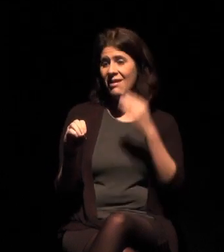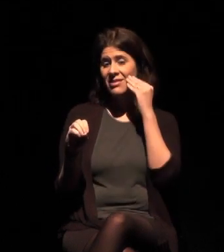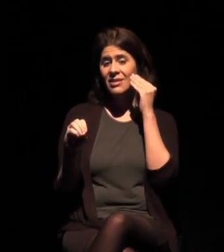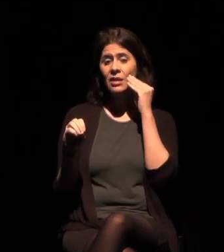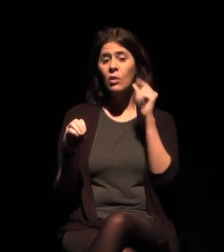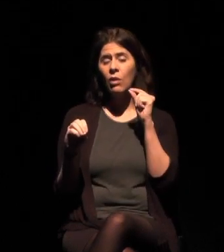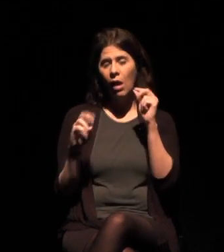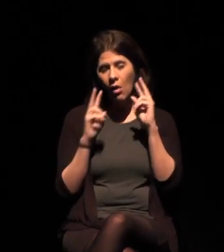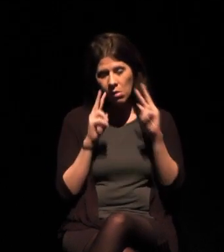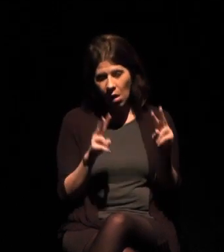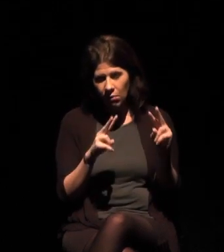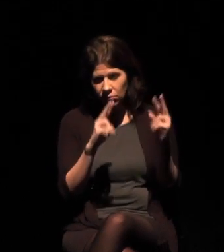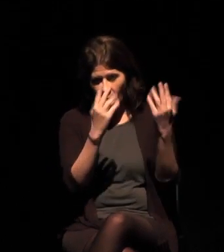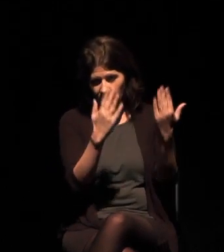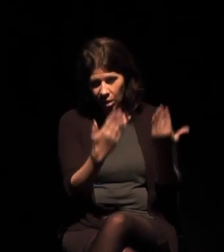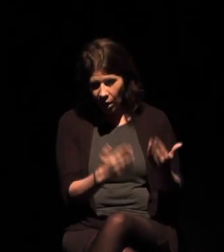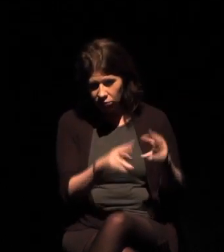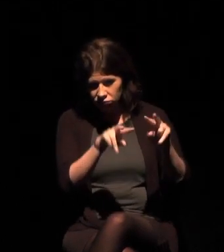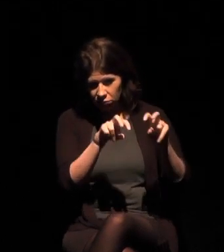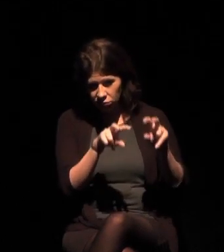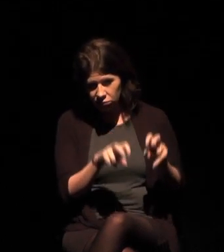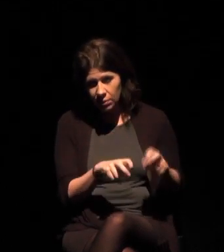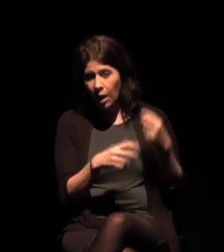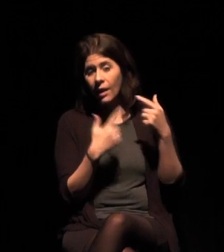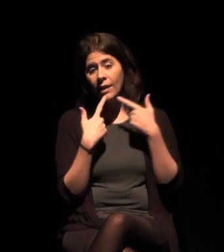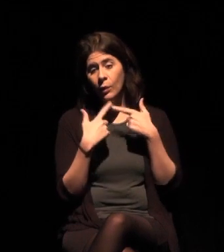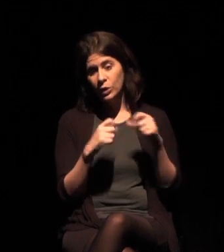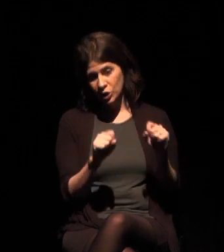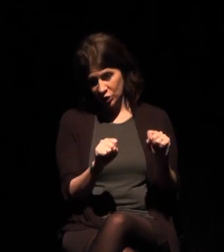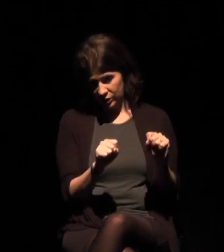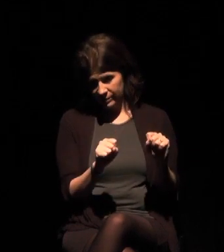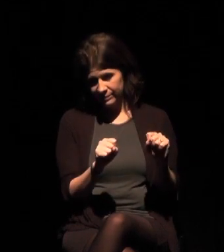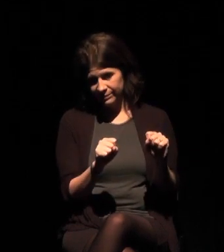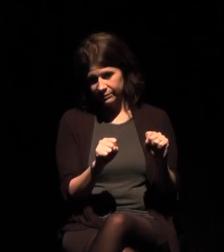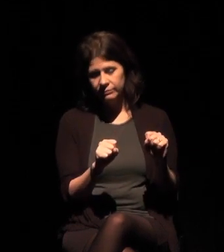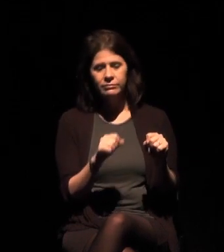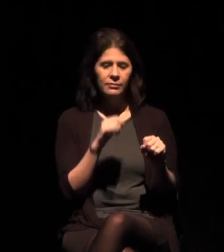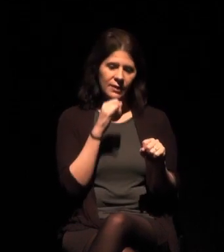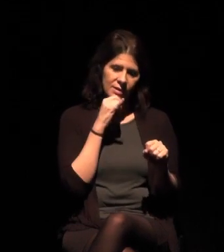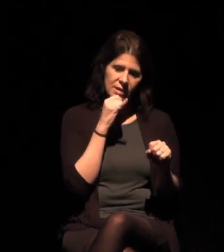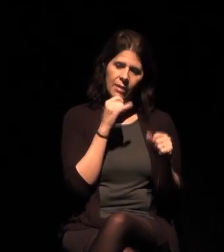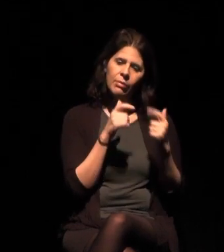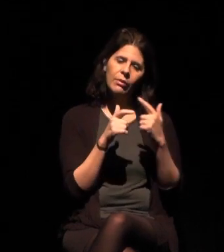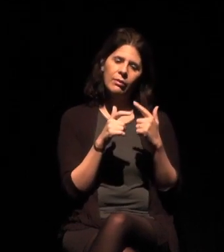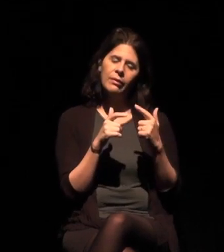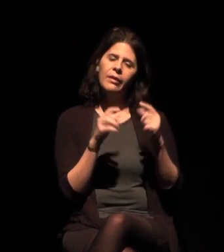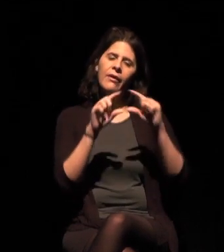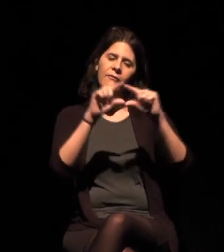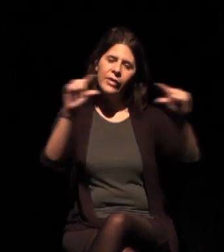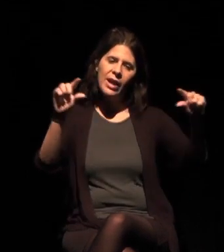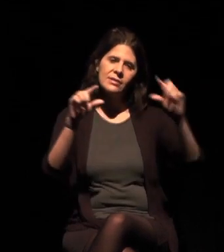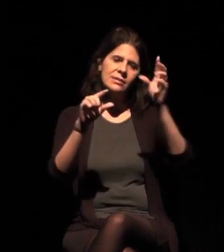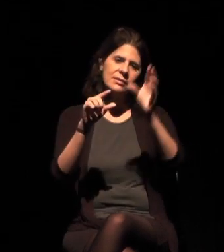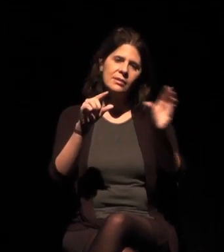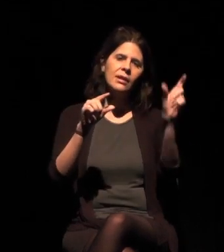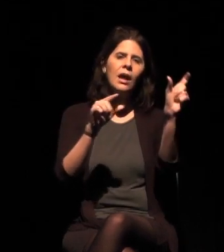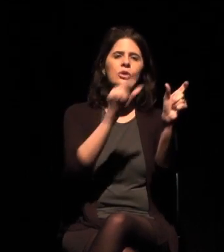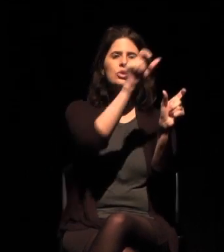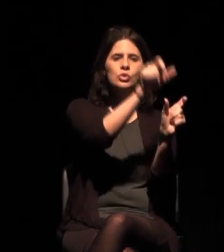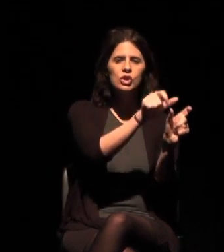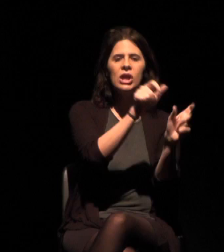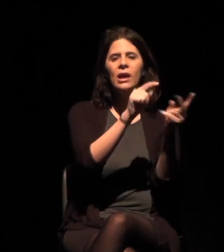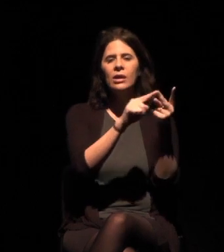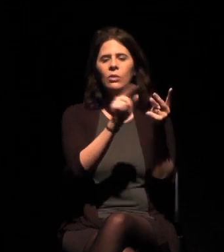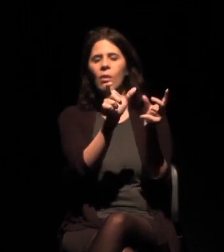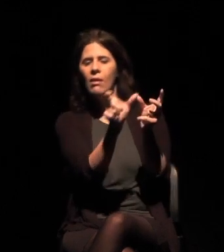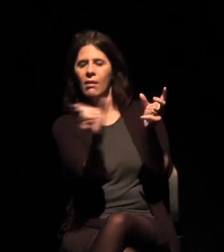lingüística do texto então você a gente aprende na escola divide em sujeito predicado verba total e traduzir para